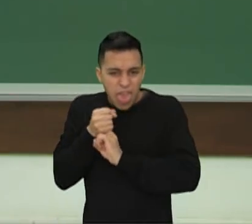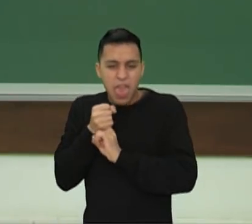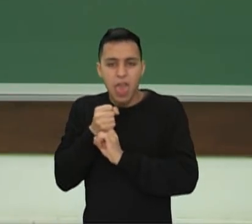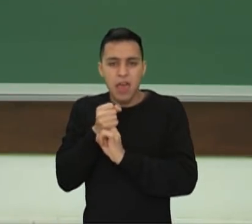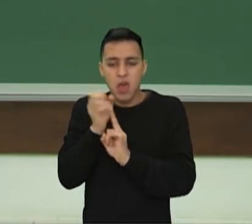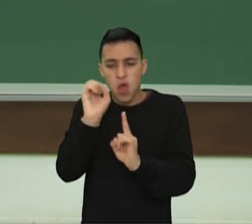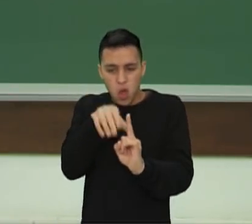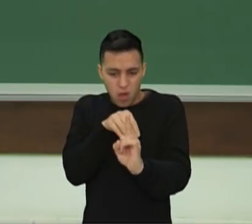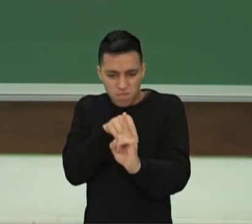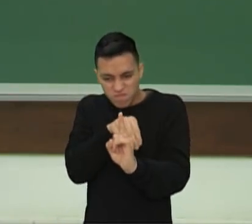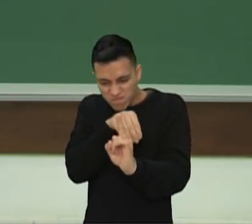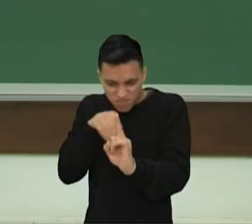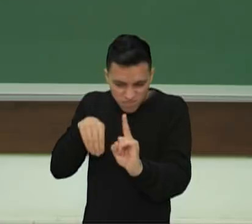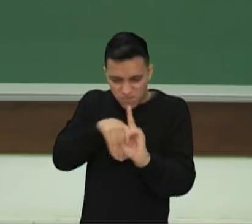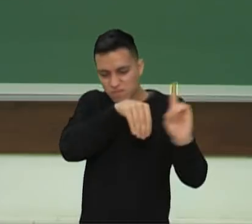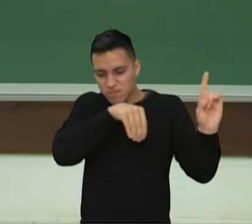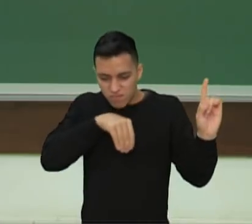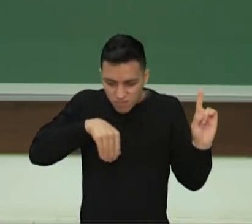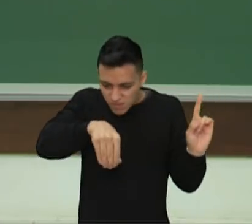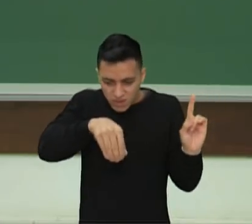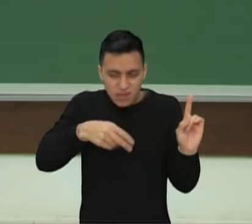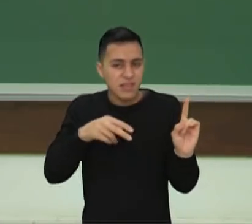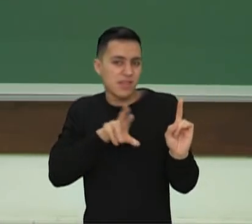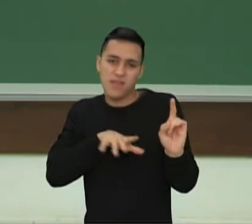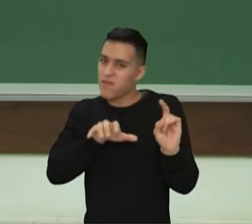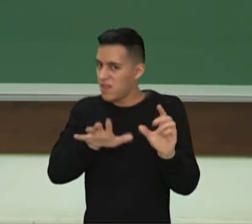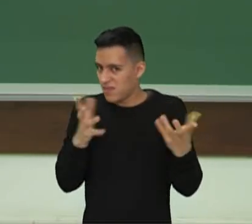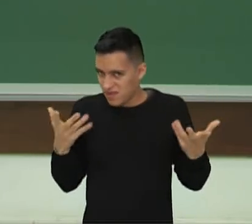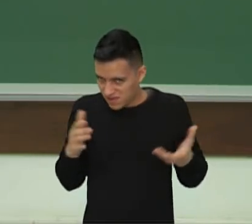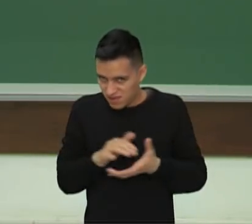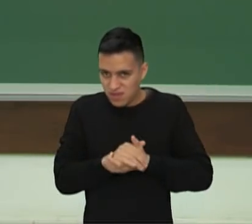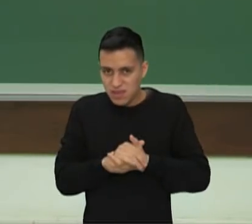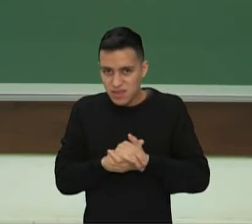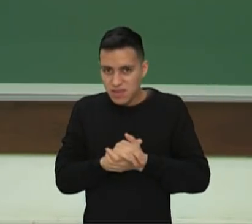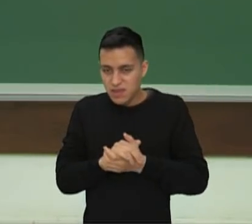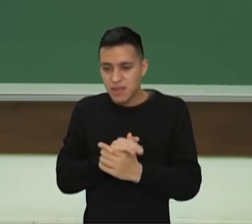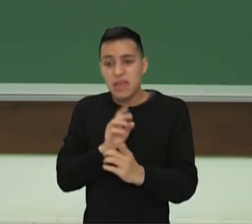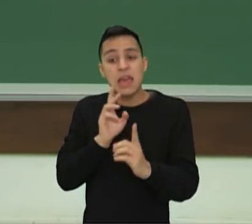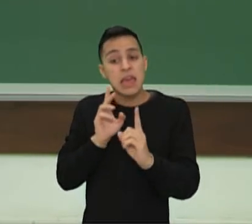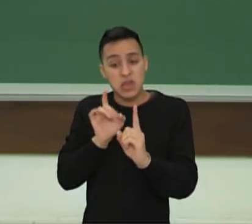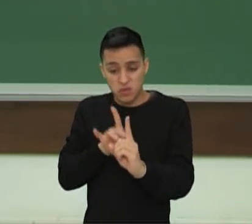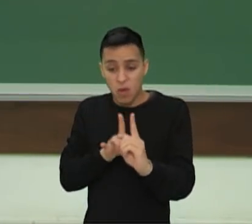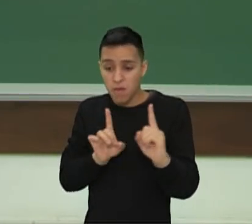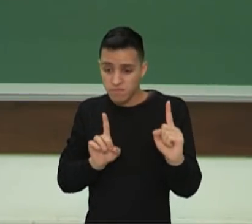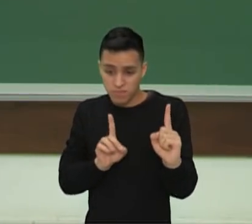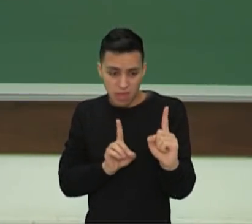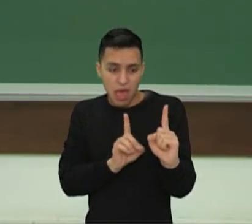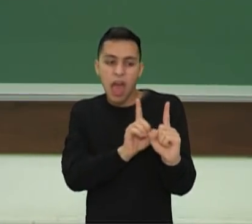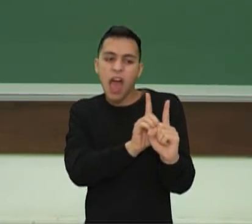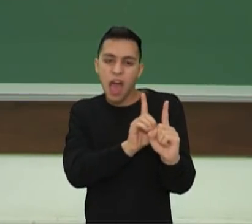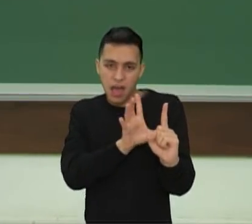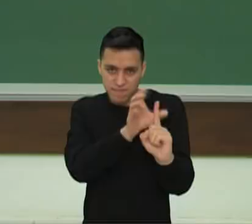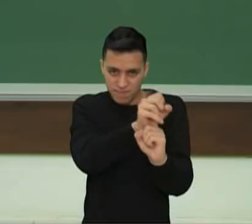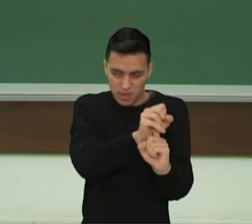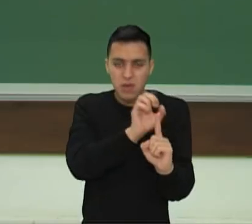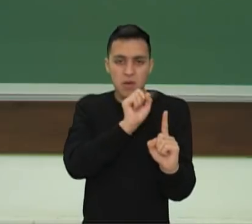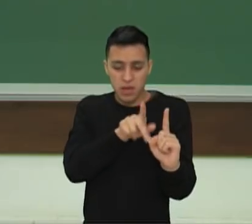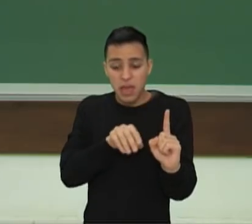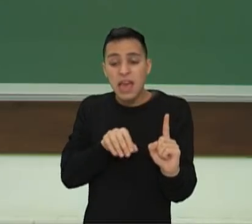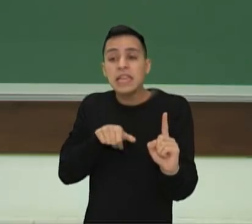ou tomar a casinha dele e capturar. E não é assim. Né? Capturou sempre na diagonal, caminhou sempre para frente. Então,